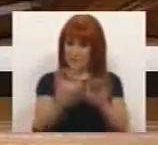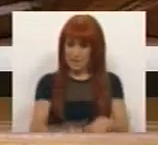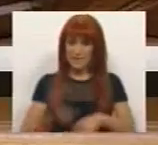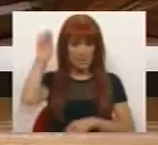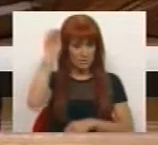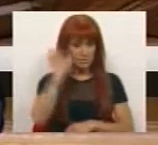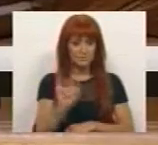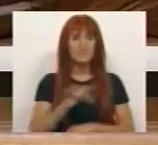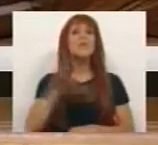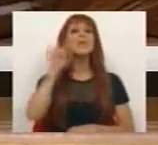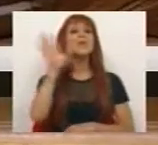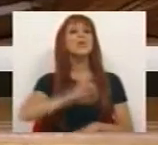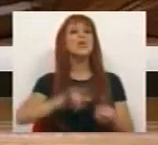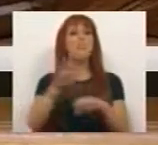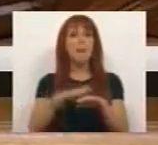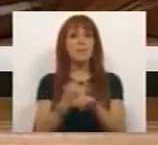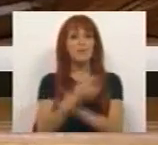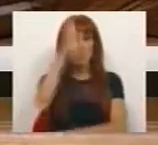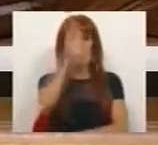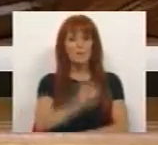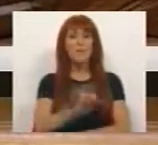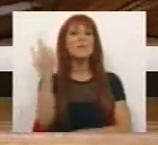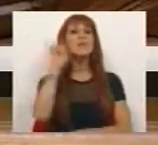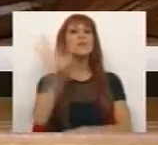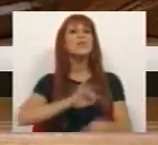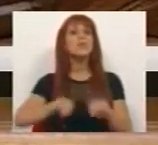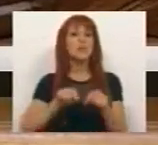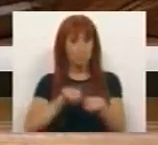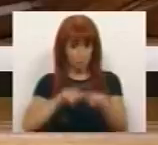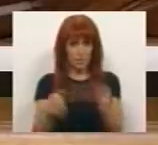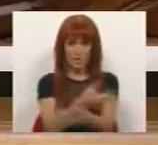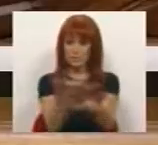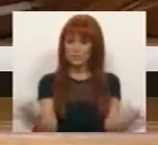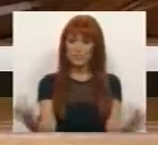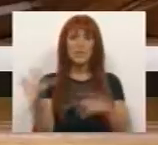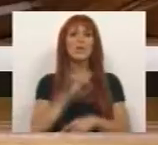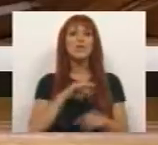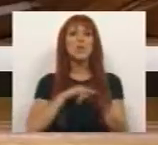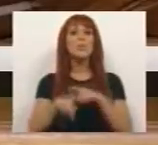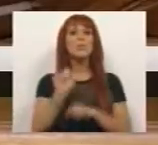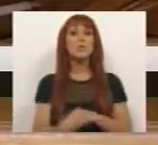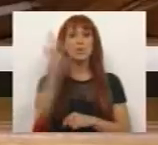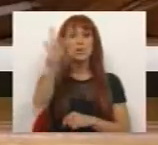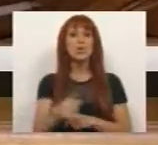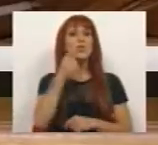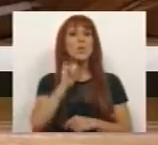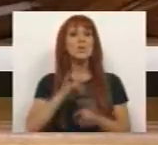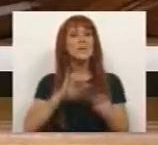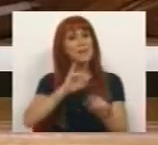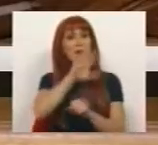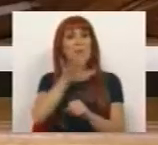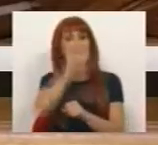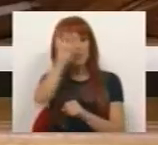Assembleia da República, senhoras e senhores membros do Governo, senhoras e senhores deputados, senhor deputado João Soares e